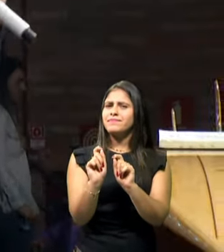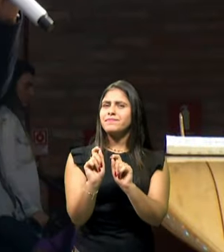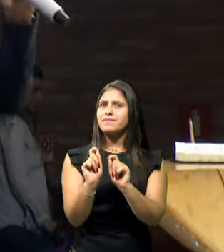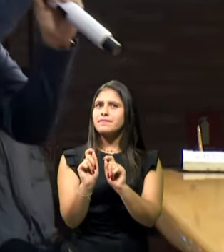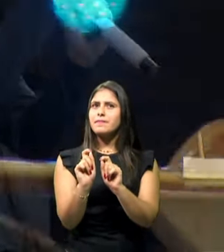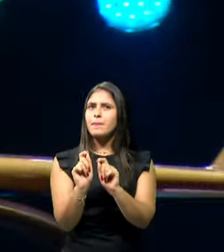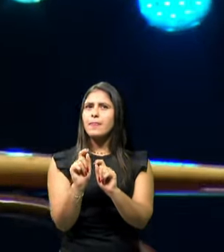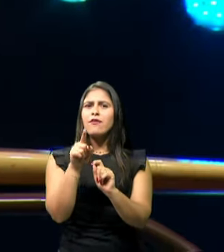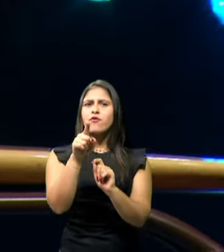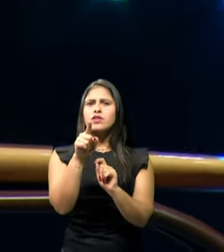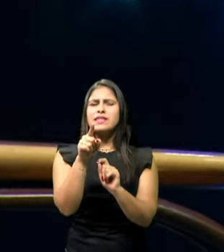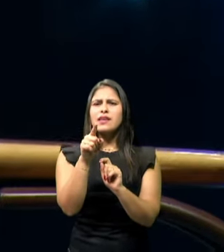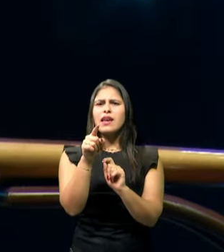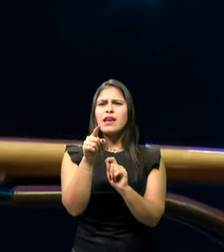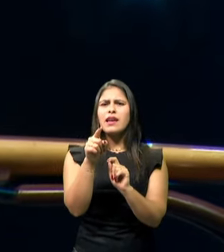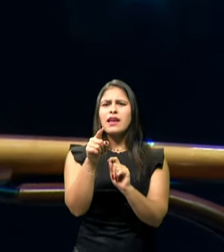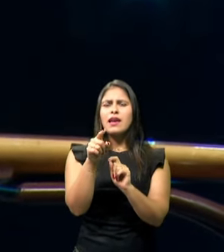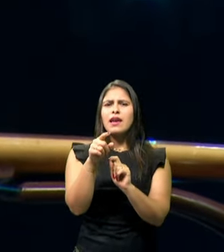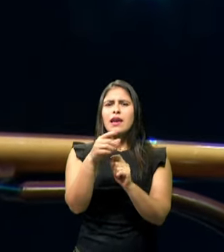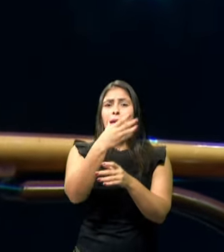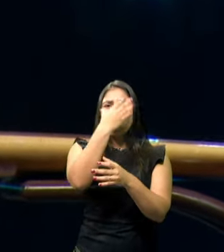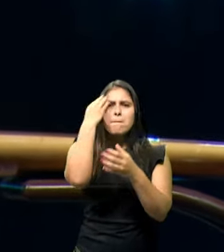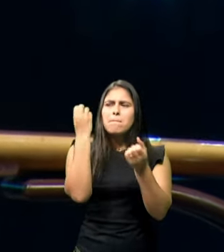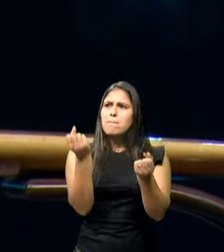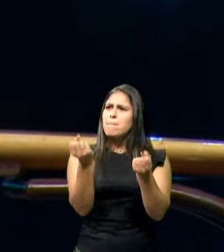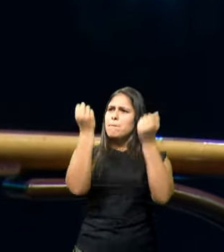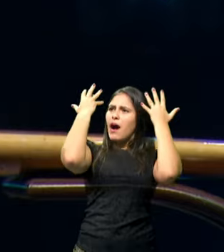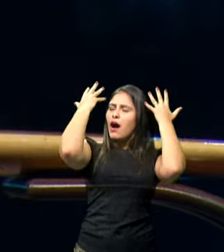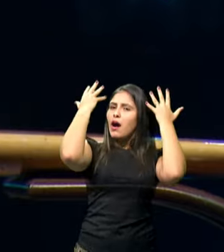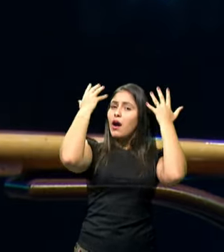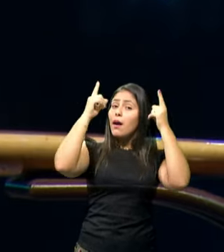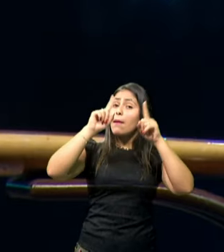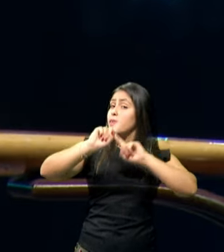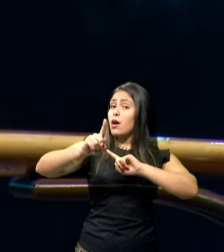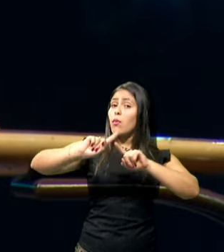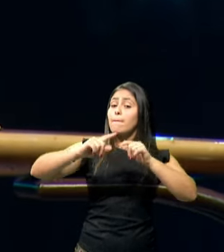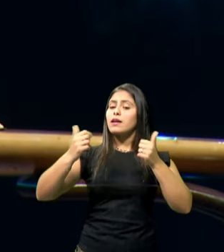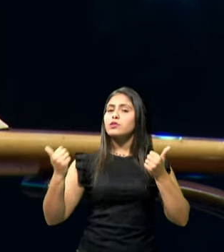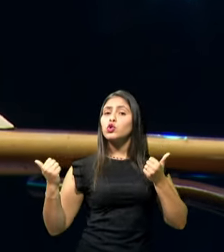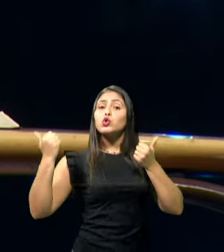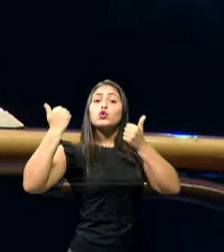não deleta pensamento, você substitui pensamento.